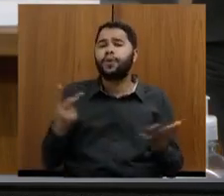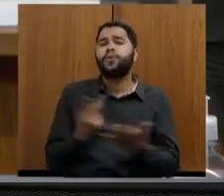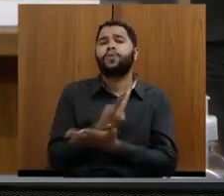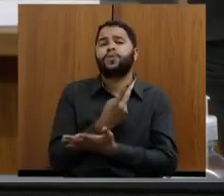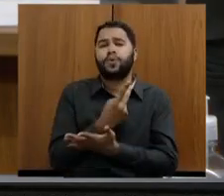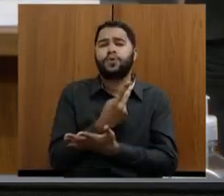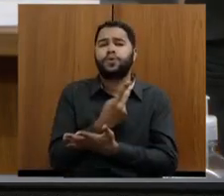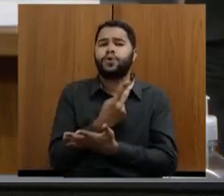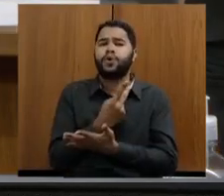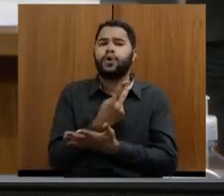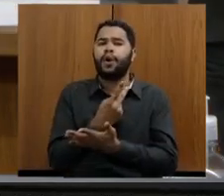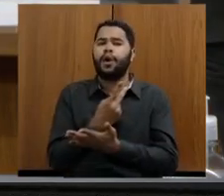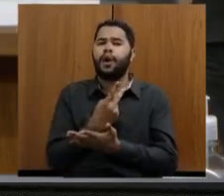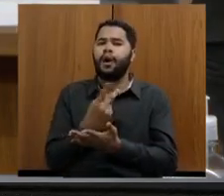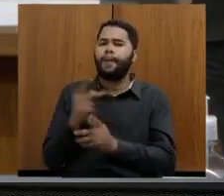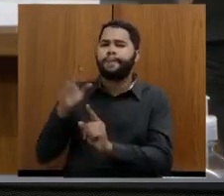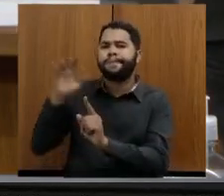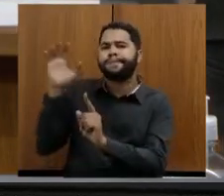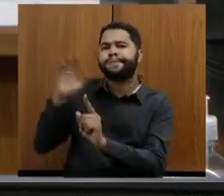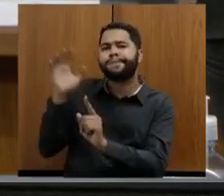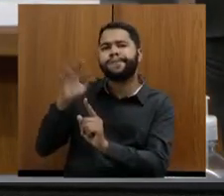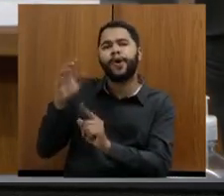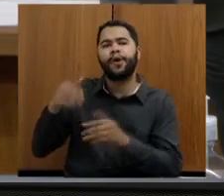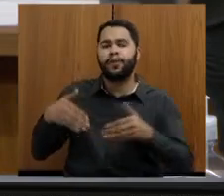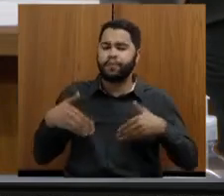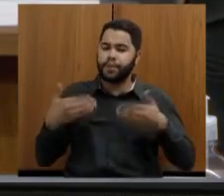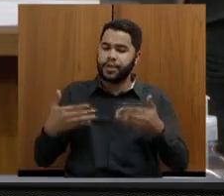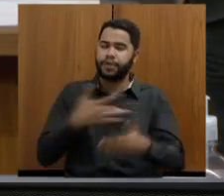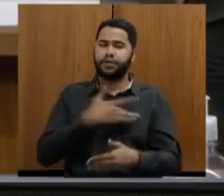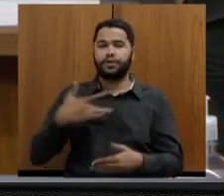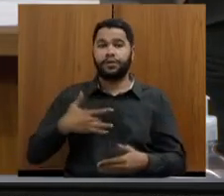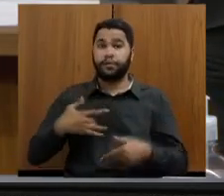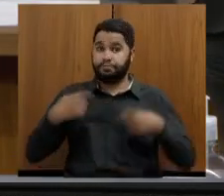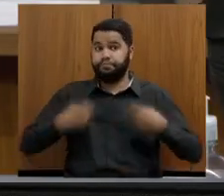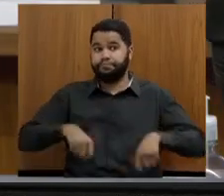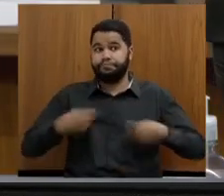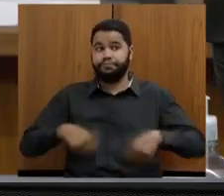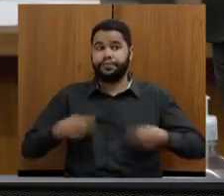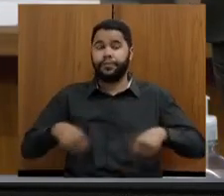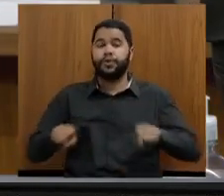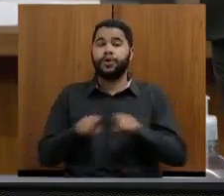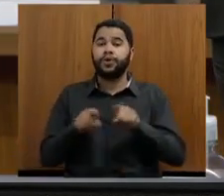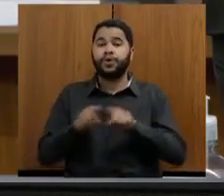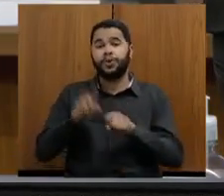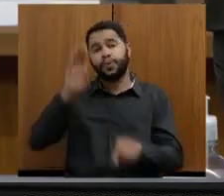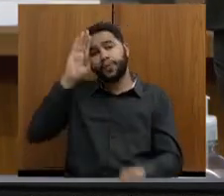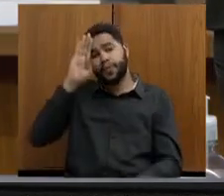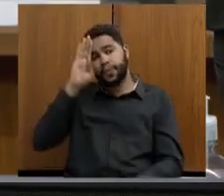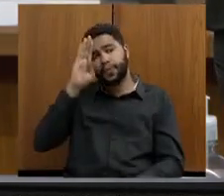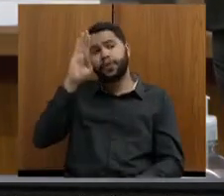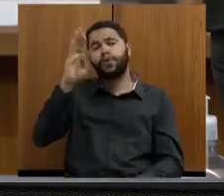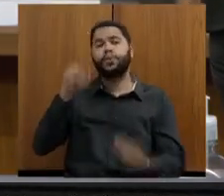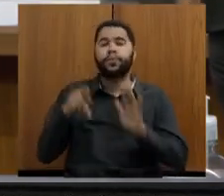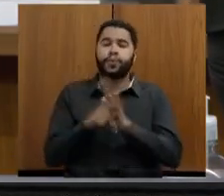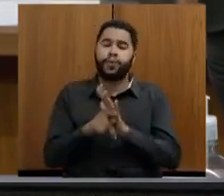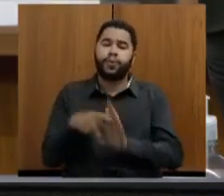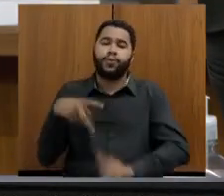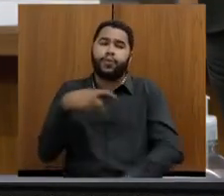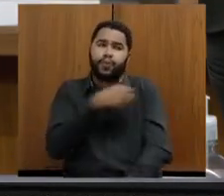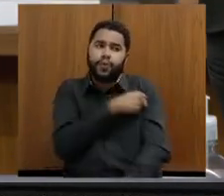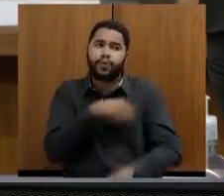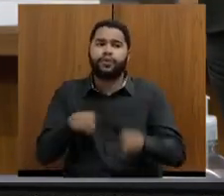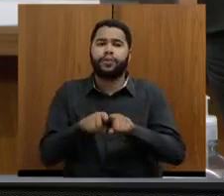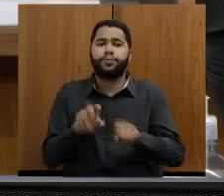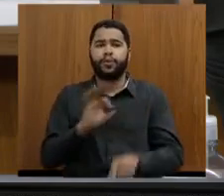este convencimento do Ministério da Saúde da Necessidade dessa priorização de vacinação de